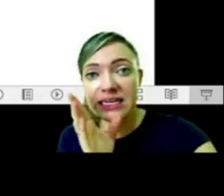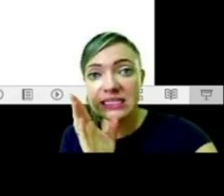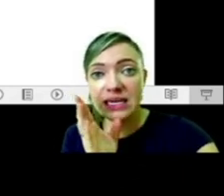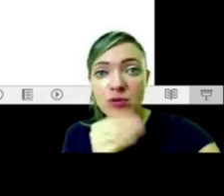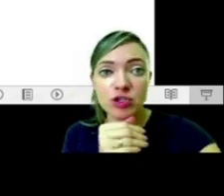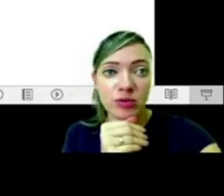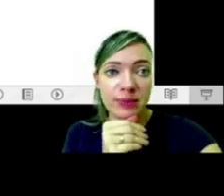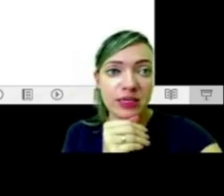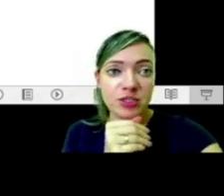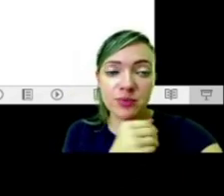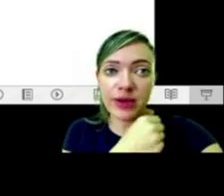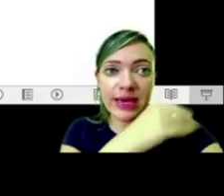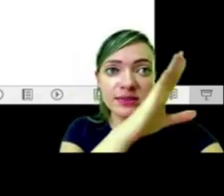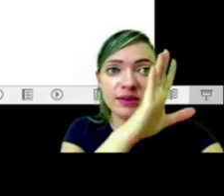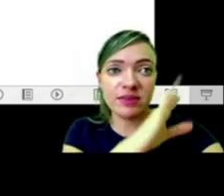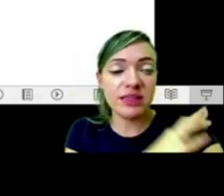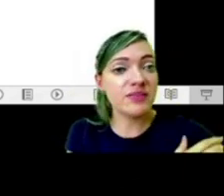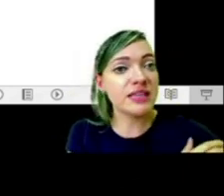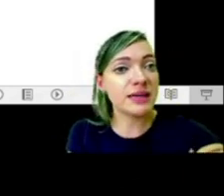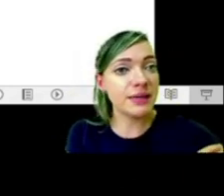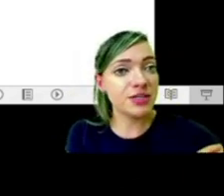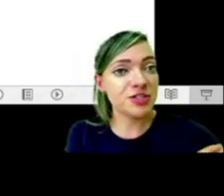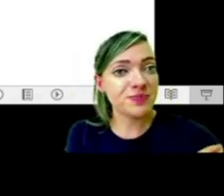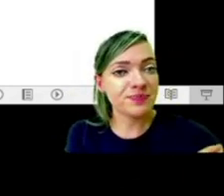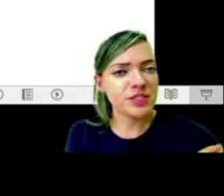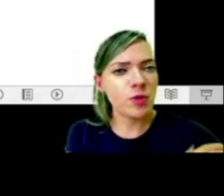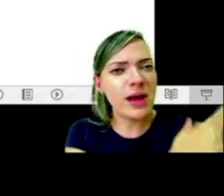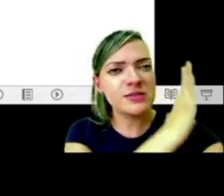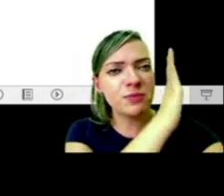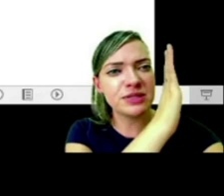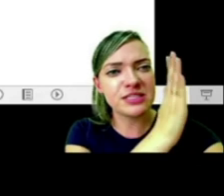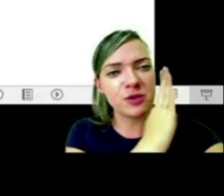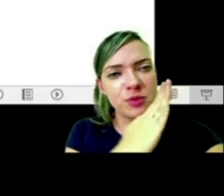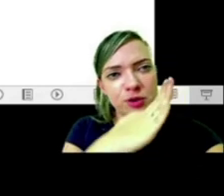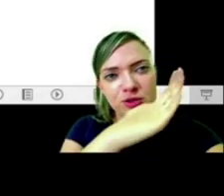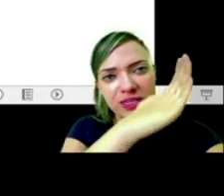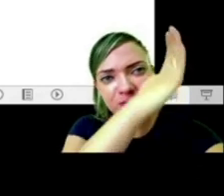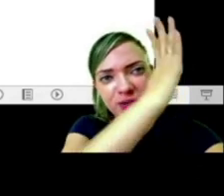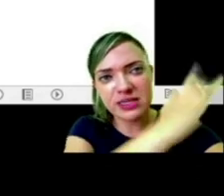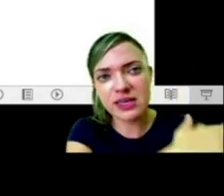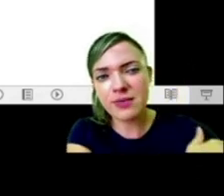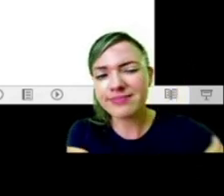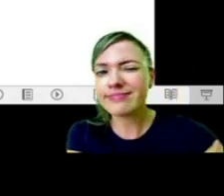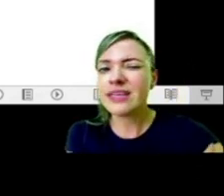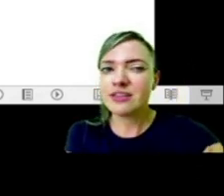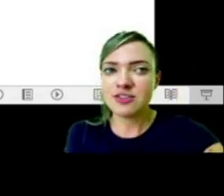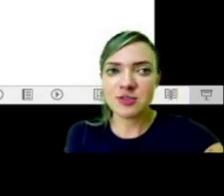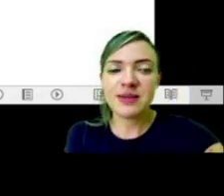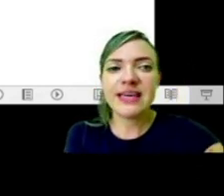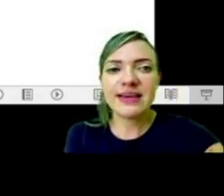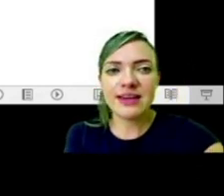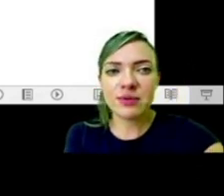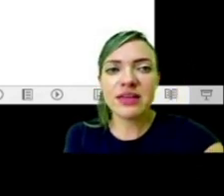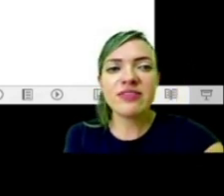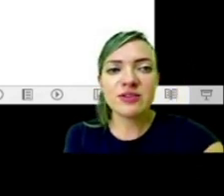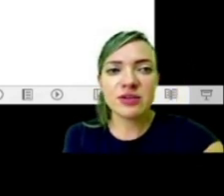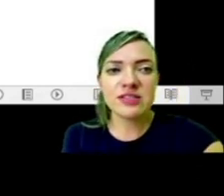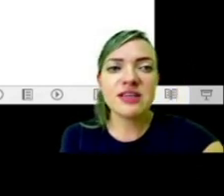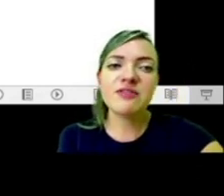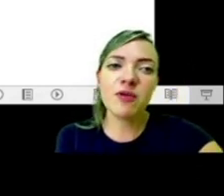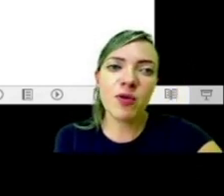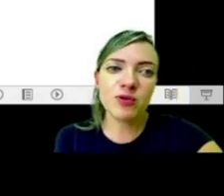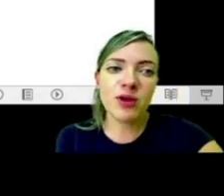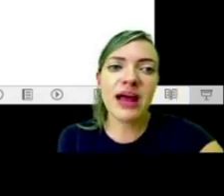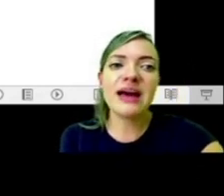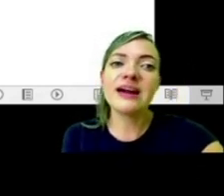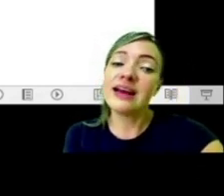né, ela vai crescer continuamente, pro resto da vida, infinitamente? Seu máximo potencial biótico ali, exponencial? Te expliquei que não, que tem fatores